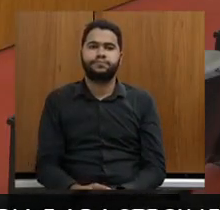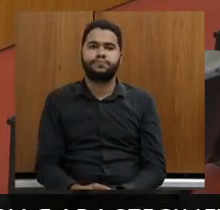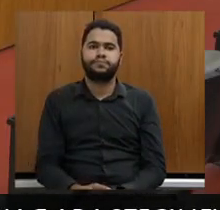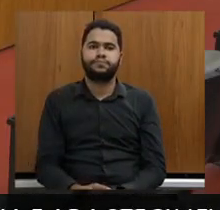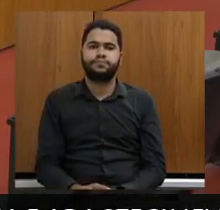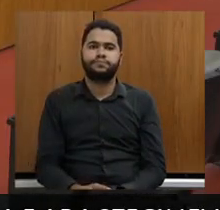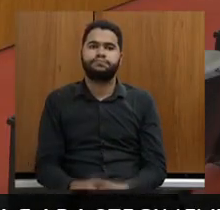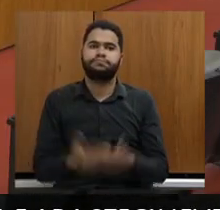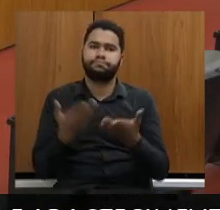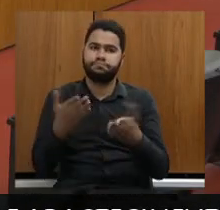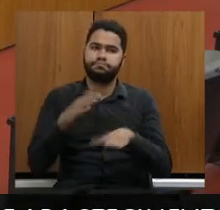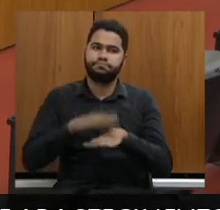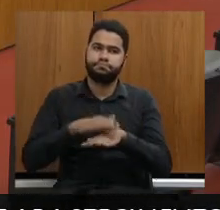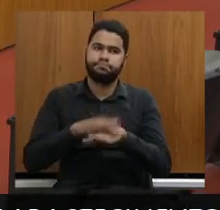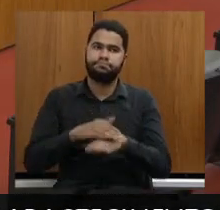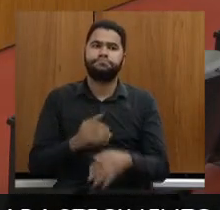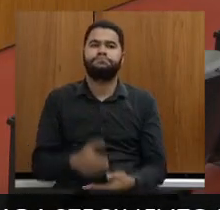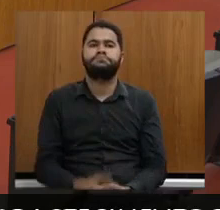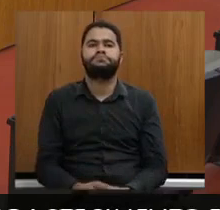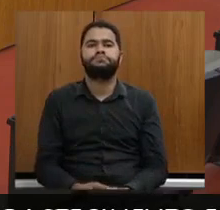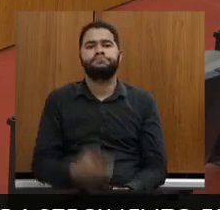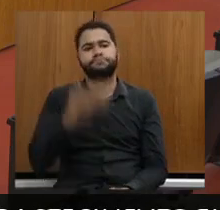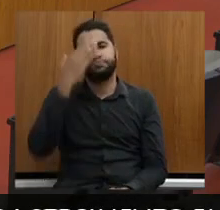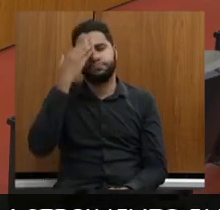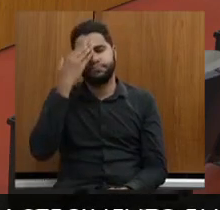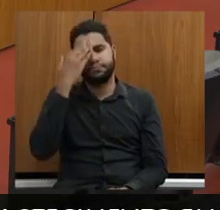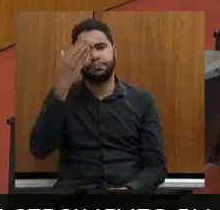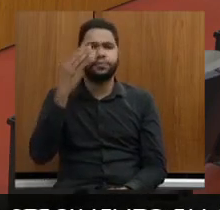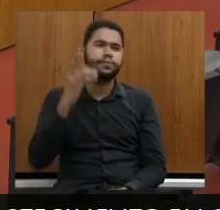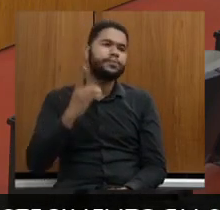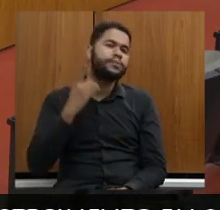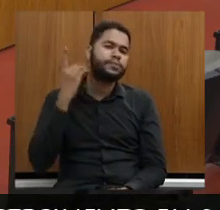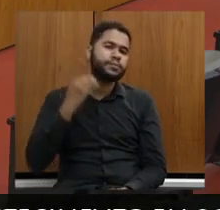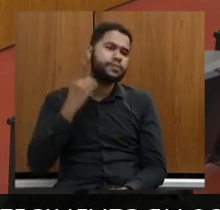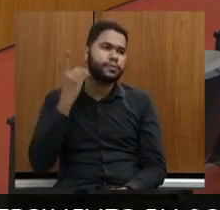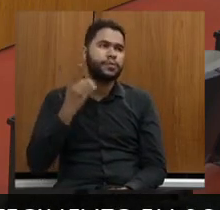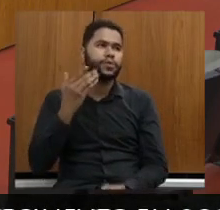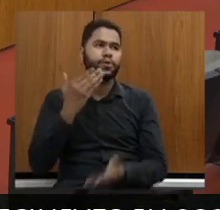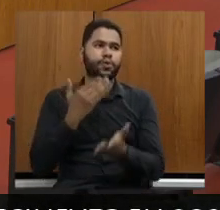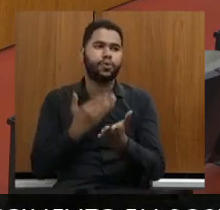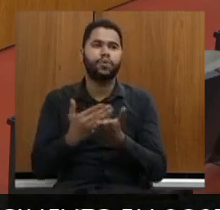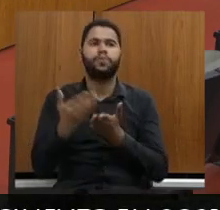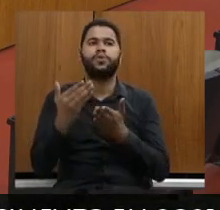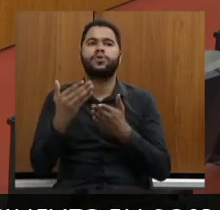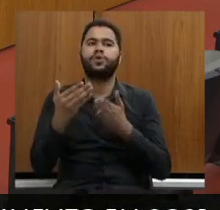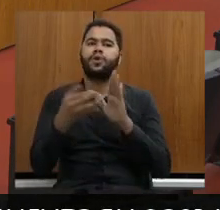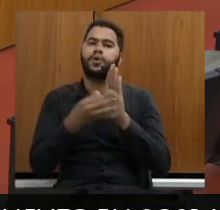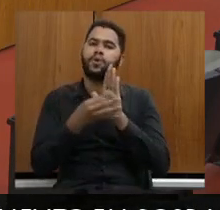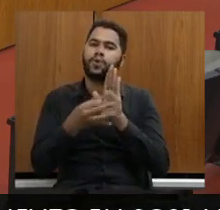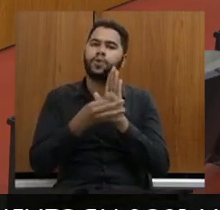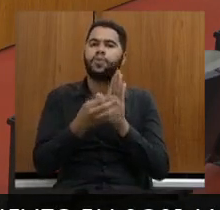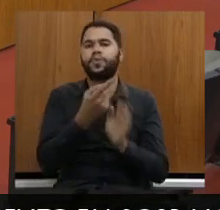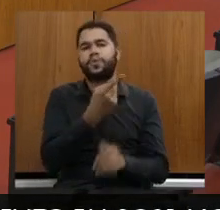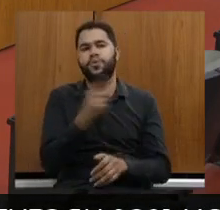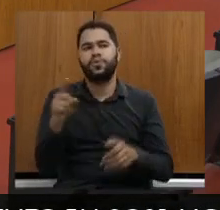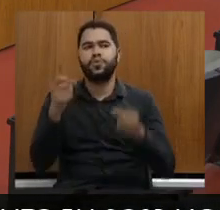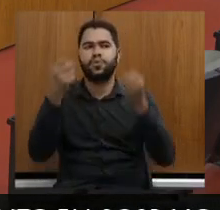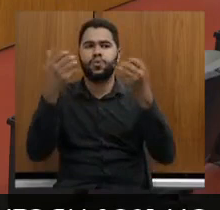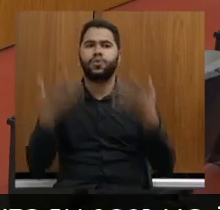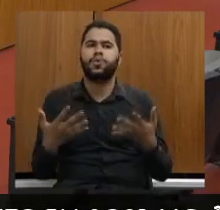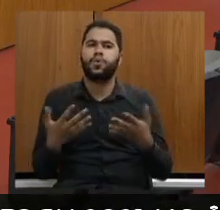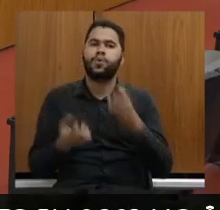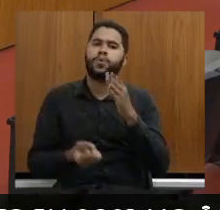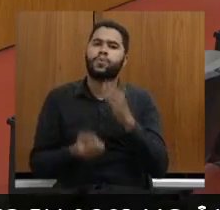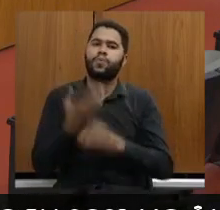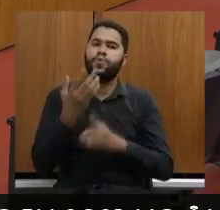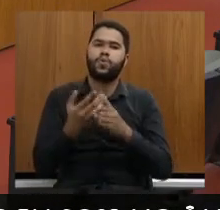a palavra secretário muito obrigada Deputado bem vou começar meu comentário pelos a última fala a respeito de